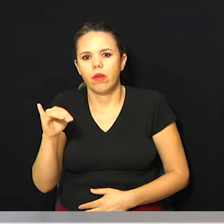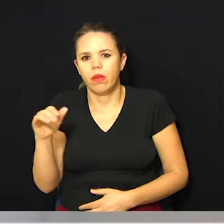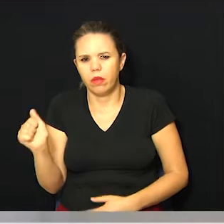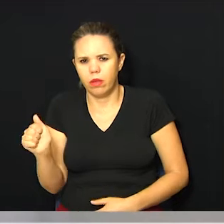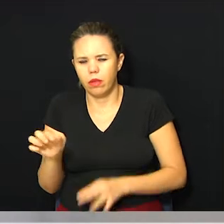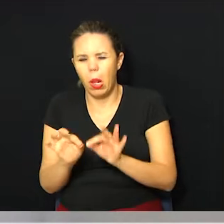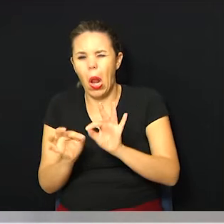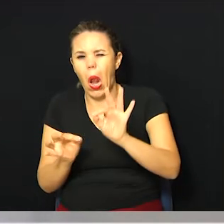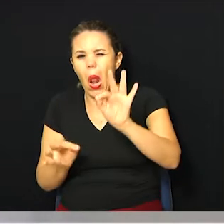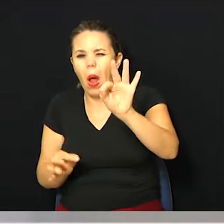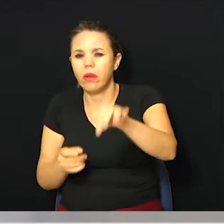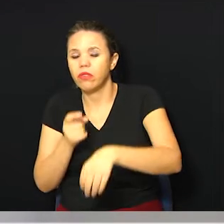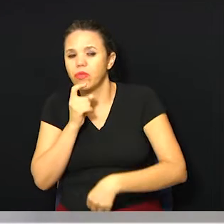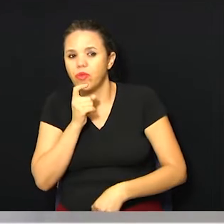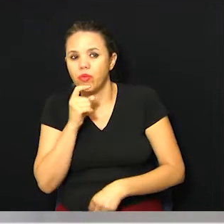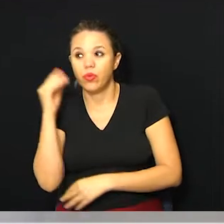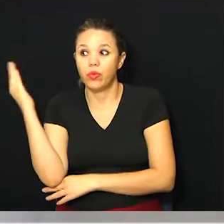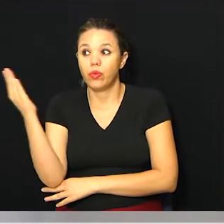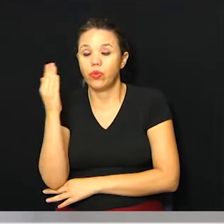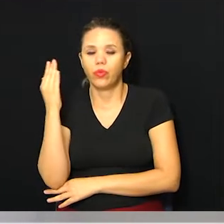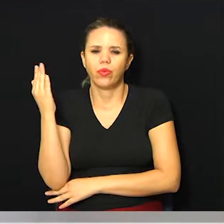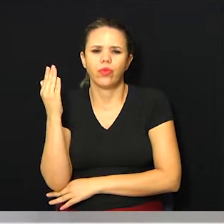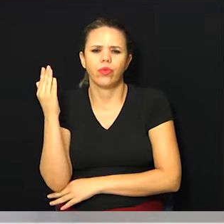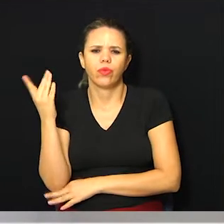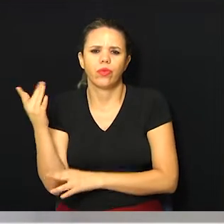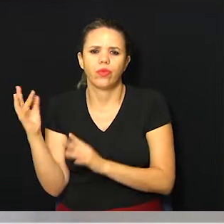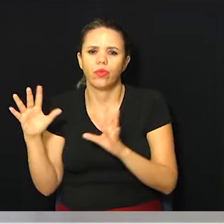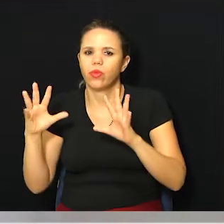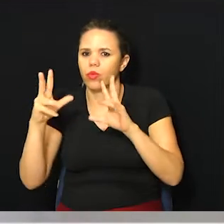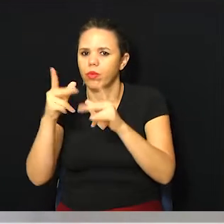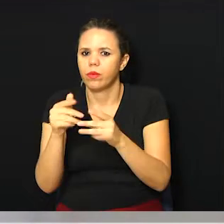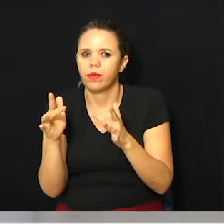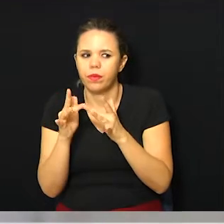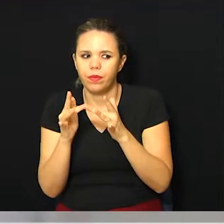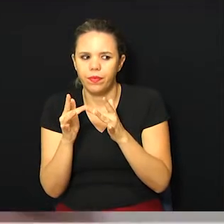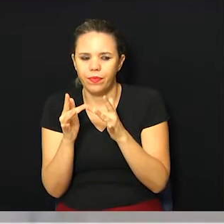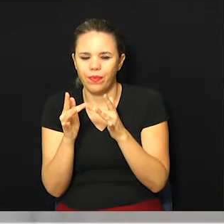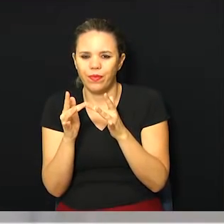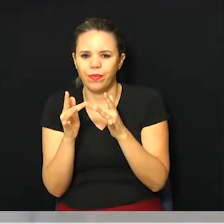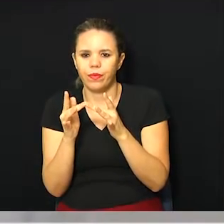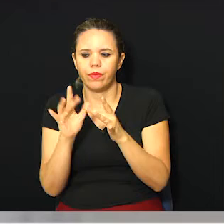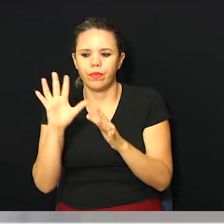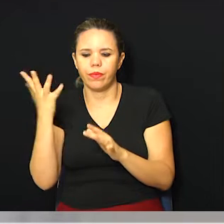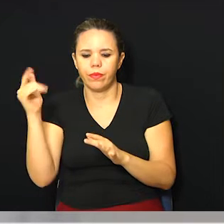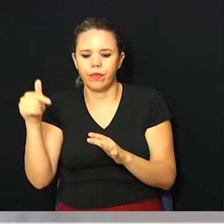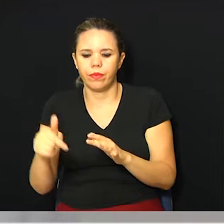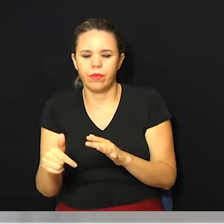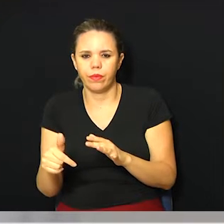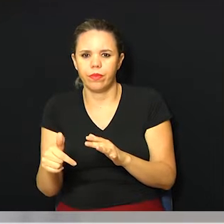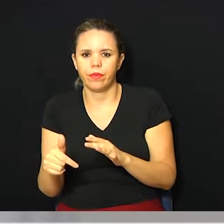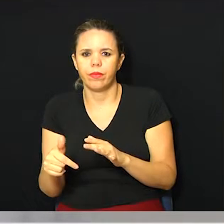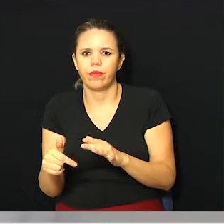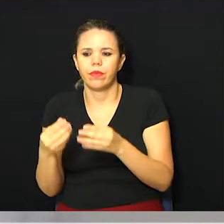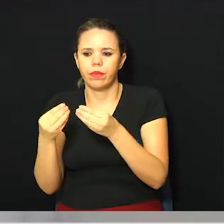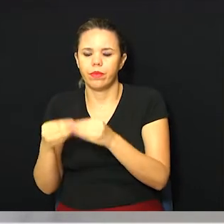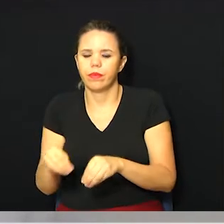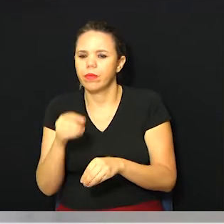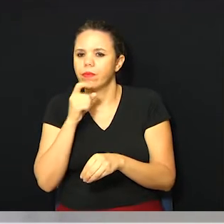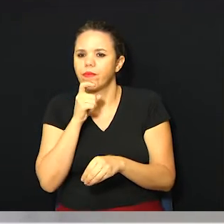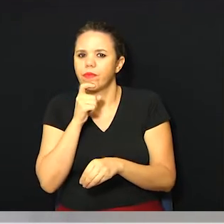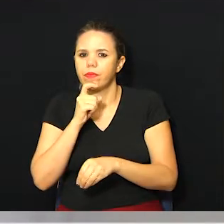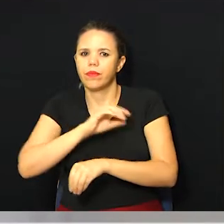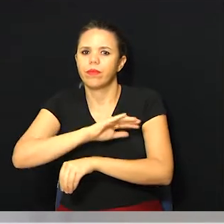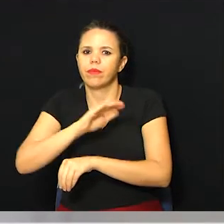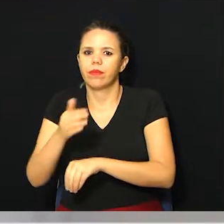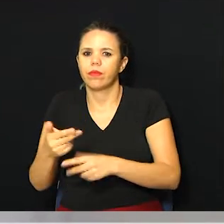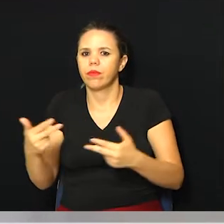sistema climático é totalmente conectado. Então, tudo que acontece aqui interfere na Antártica, o que acontece na Antártica interfere